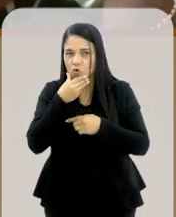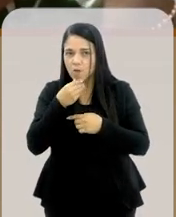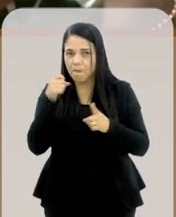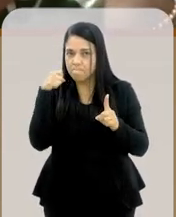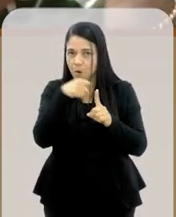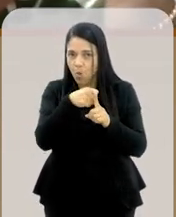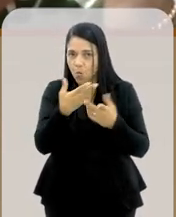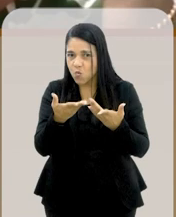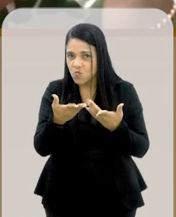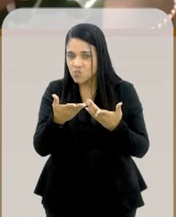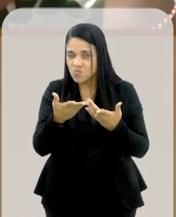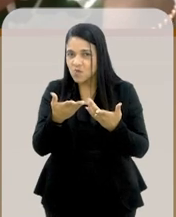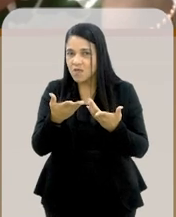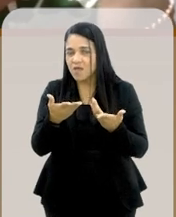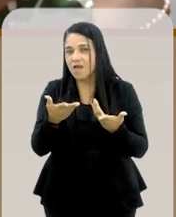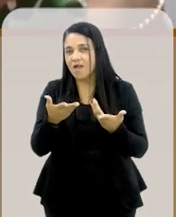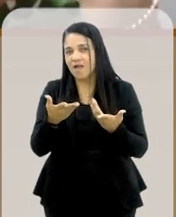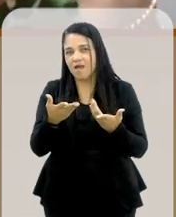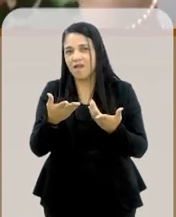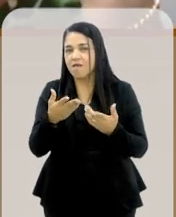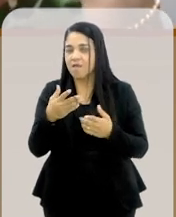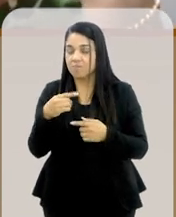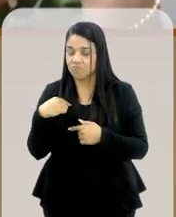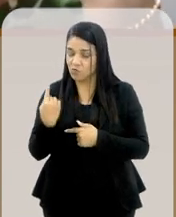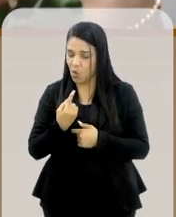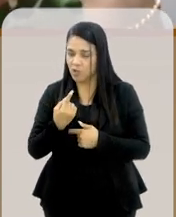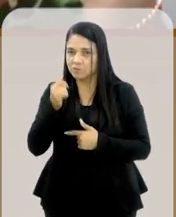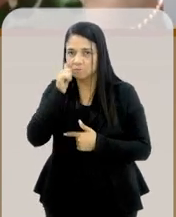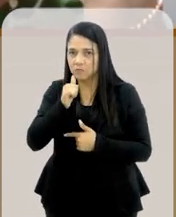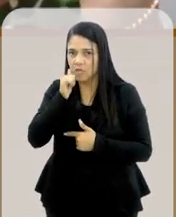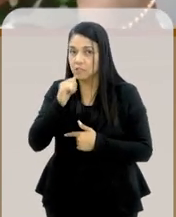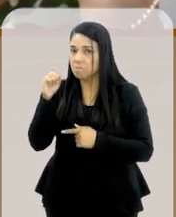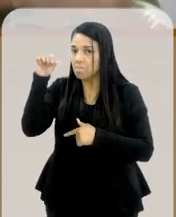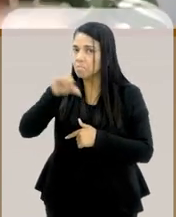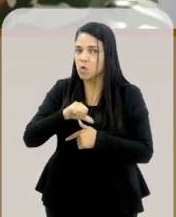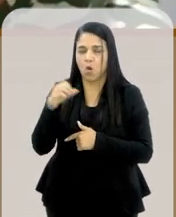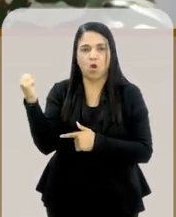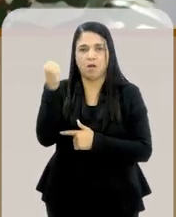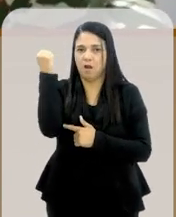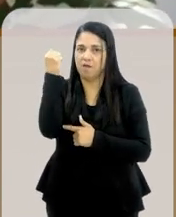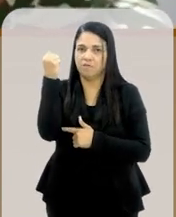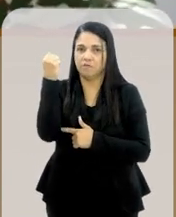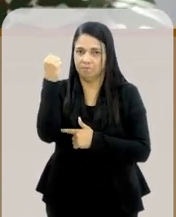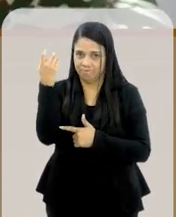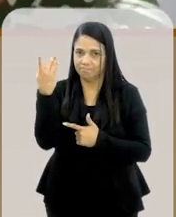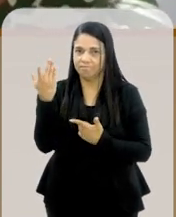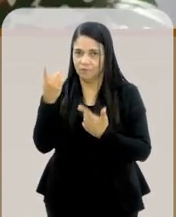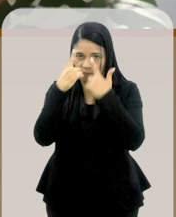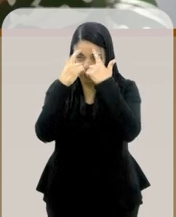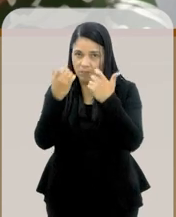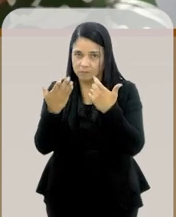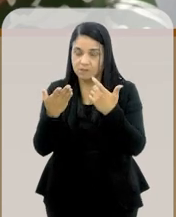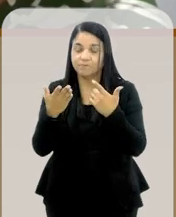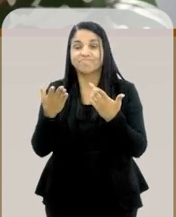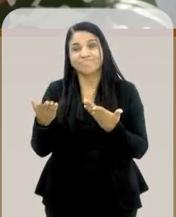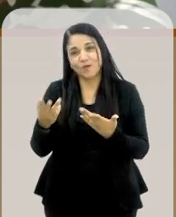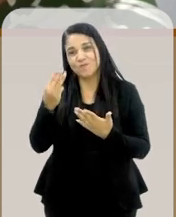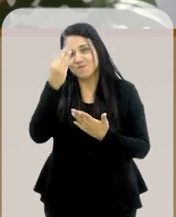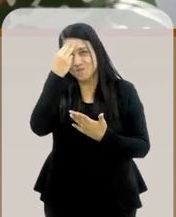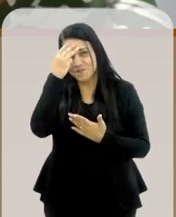para o agressor, a consequência pode ser mais grave para nós mesmas, né? Exatamente. Maria da